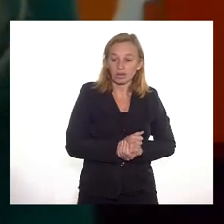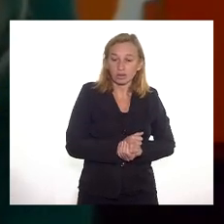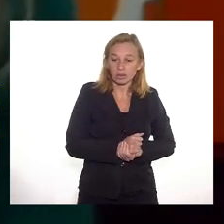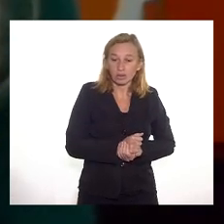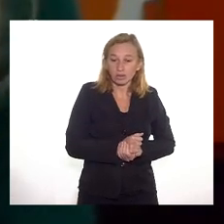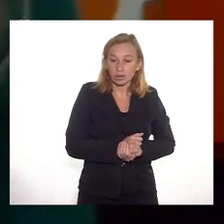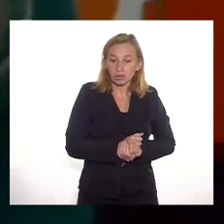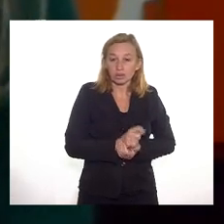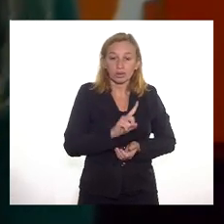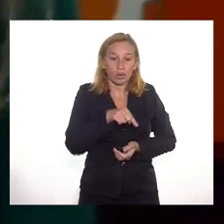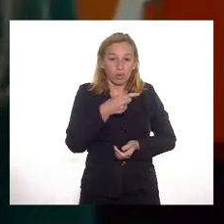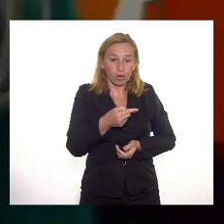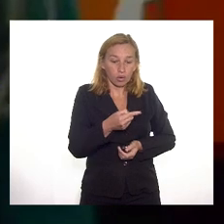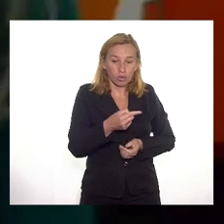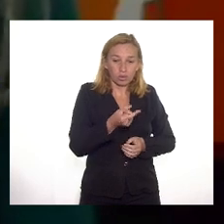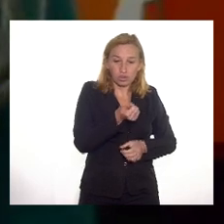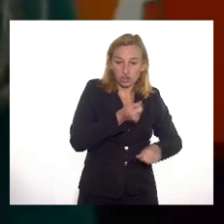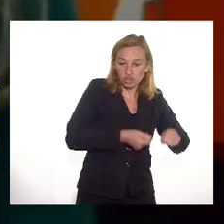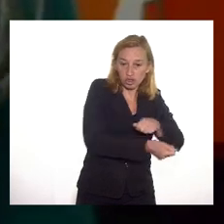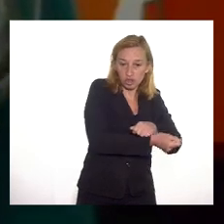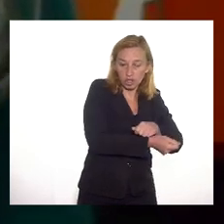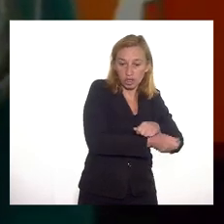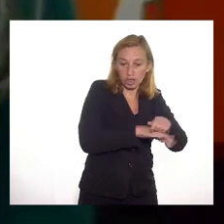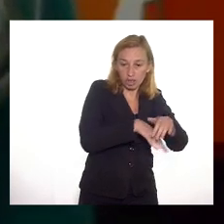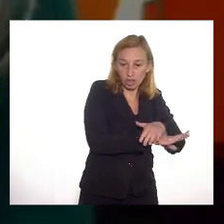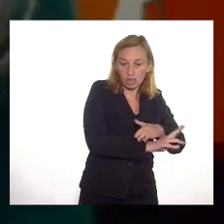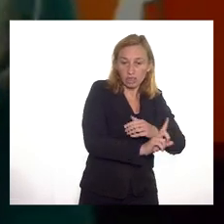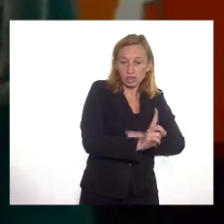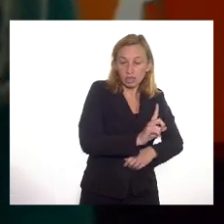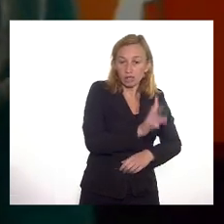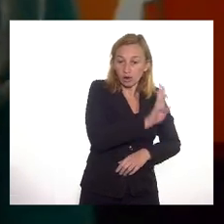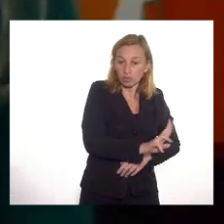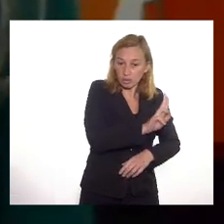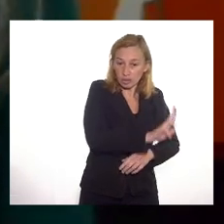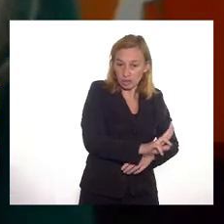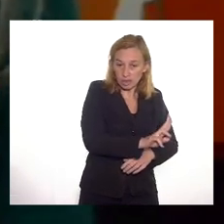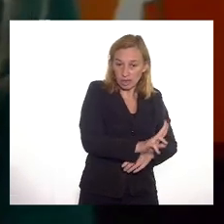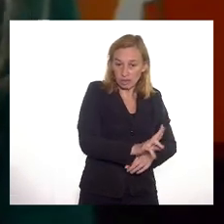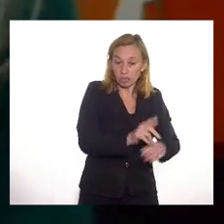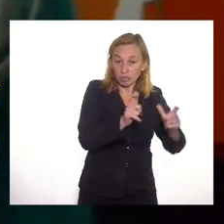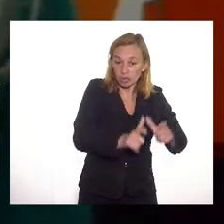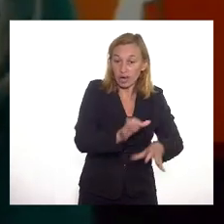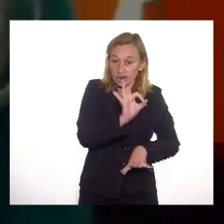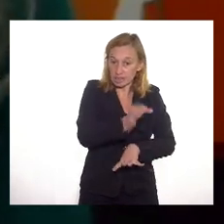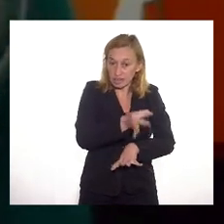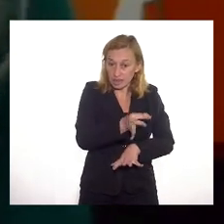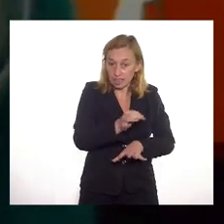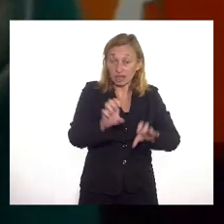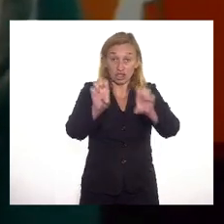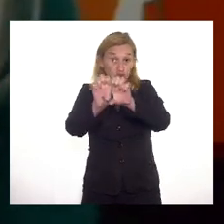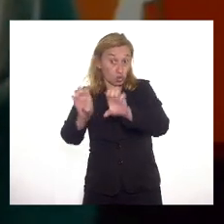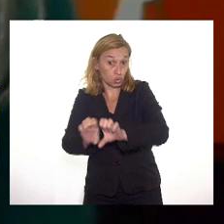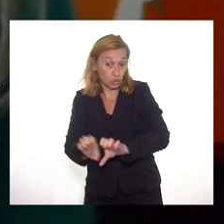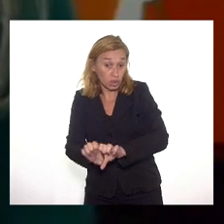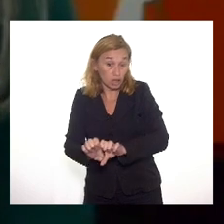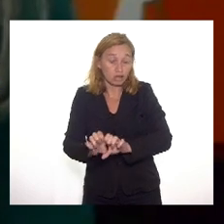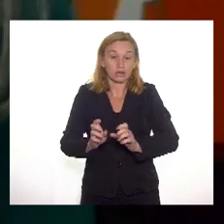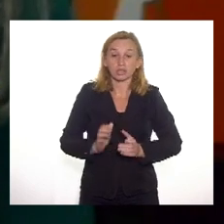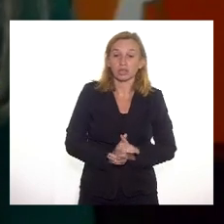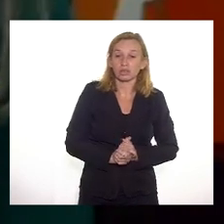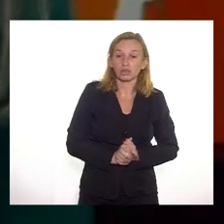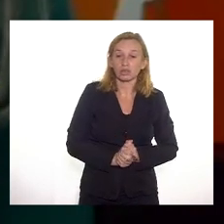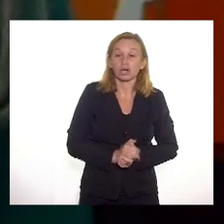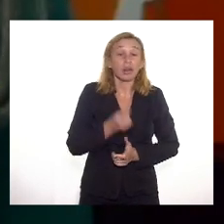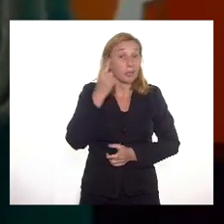tem aí outros fundos que não são usados para o que eles deveriam ser usados, as questões estruturantes que a gente